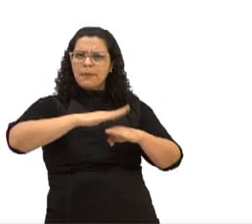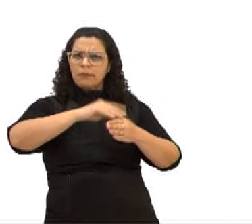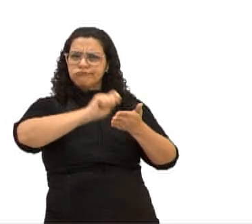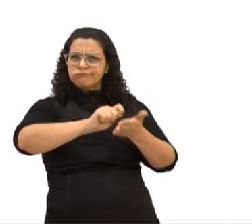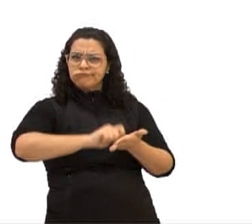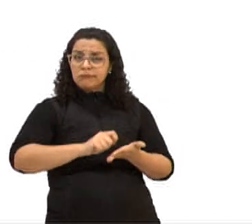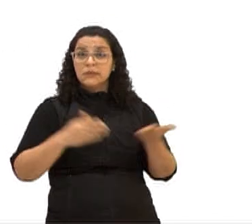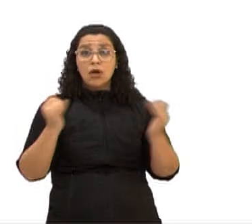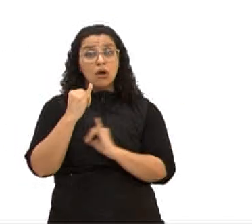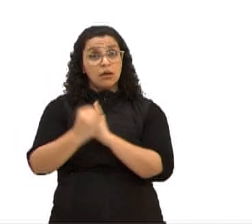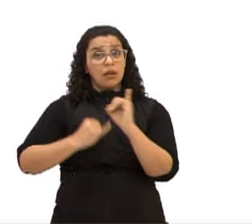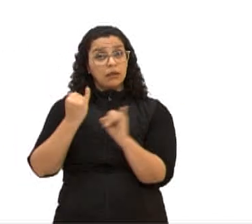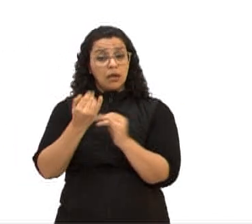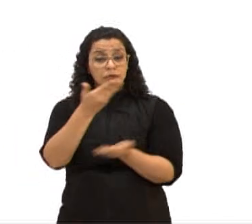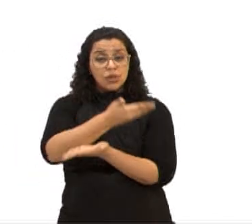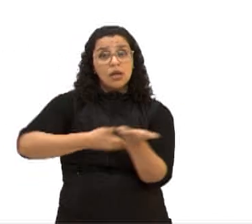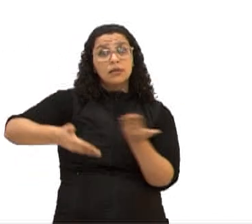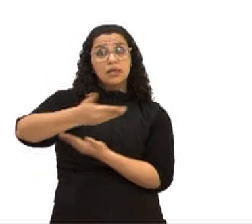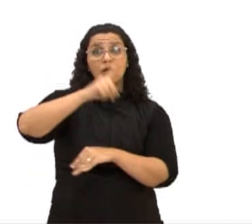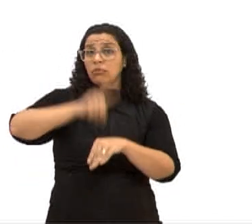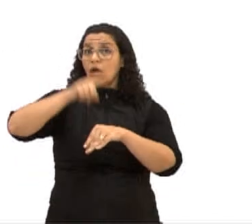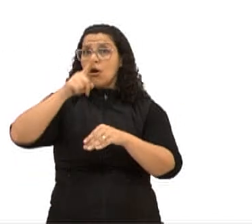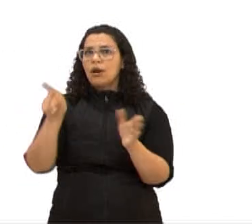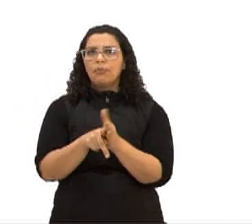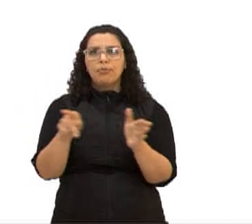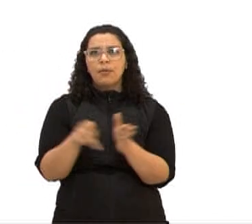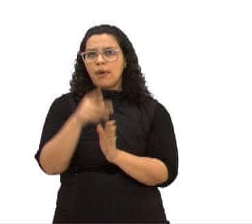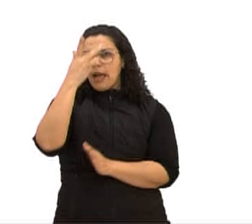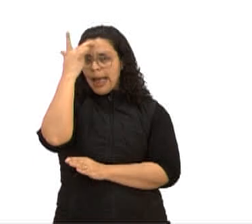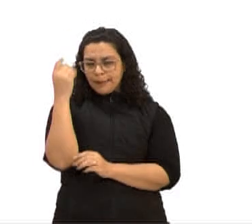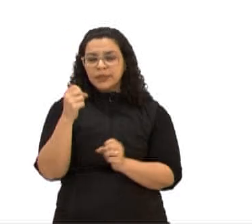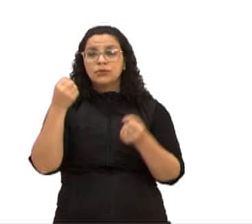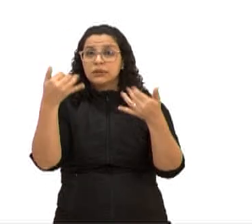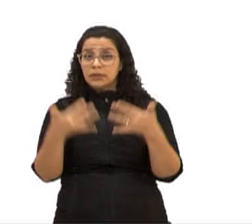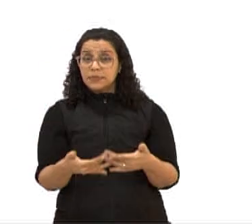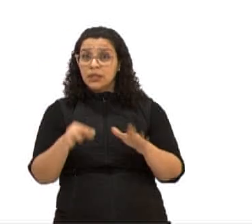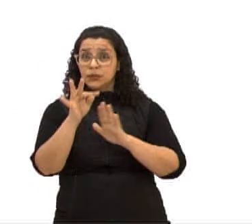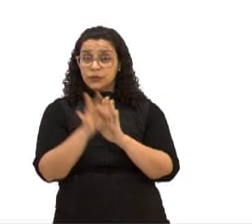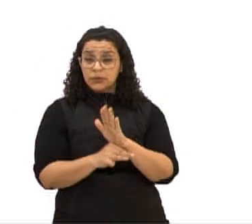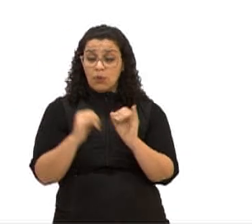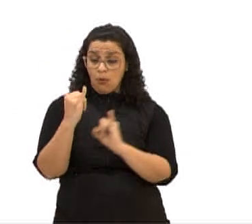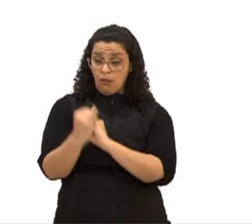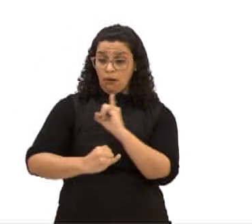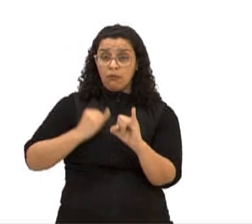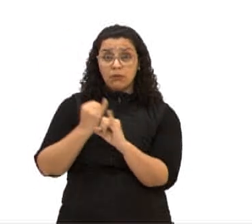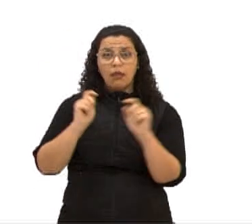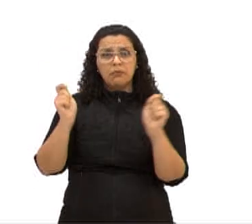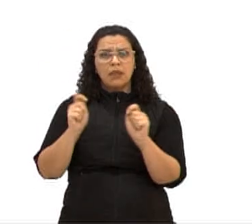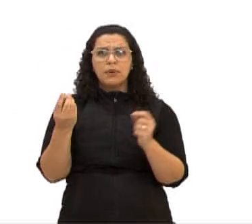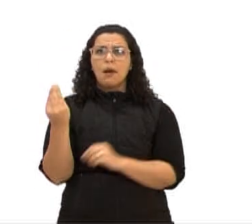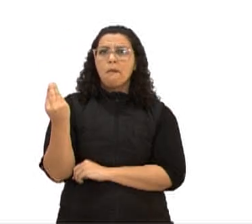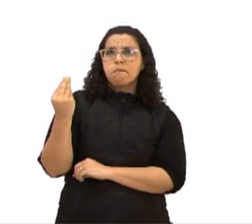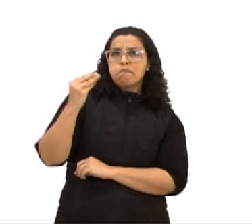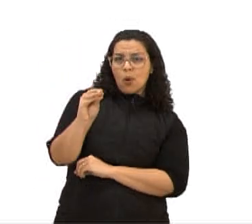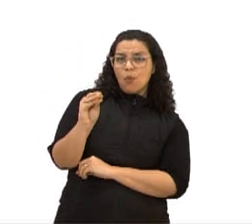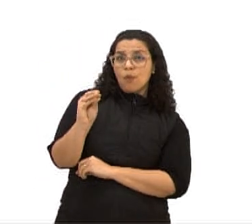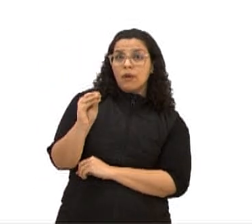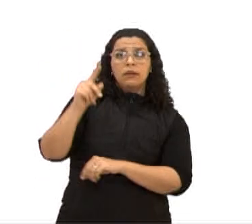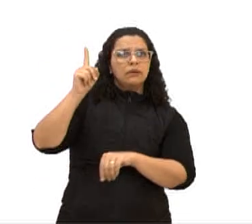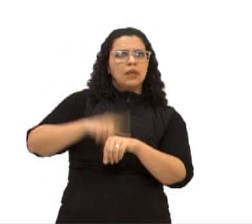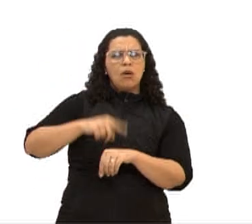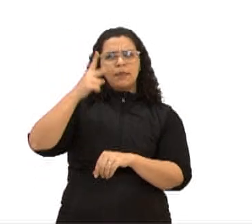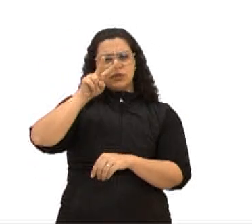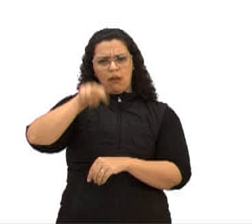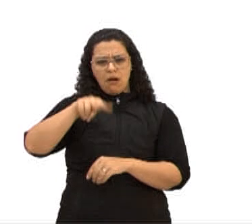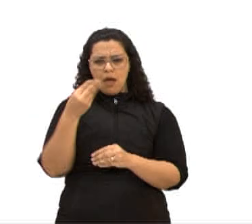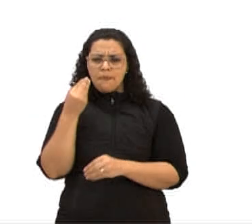e a possibilidade de interação quase em tempo real com o locutor, então, com a internet, se a gente posta alguma coisa e alguém logo